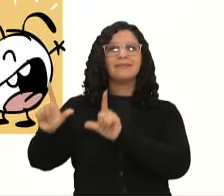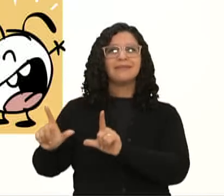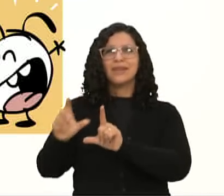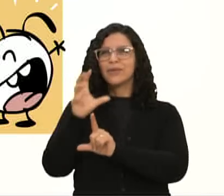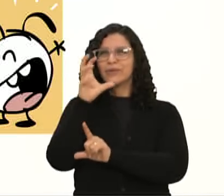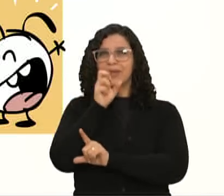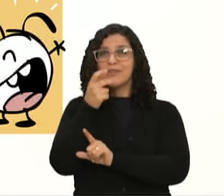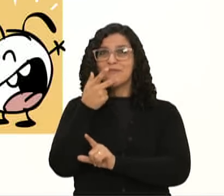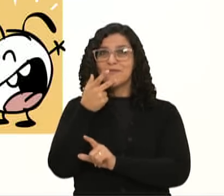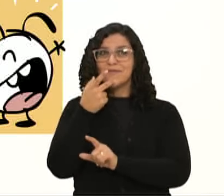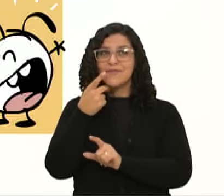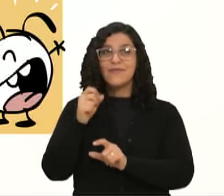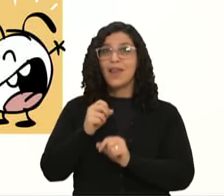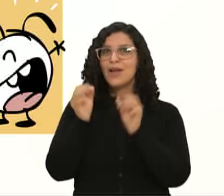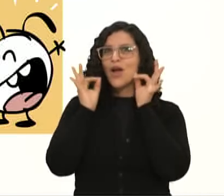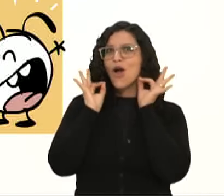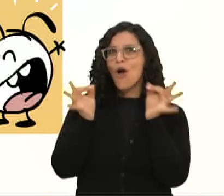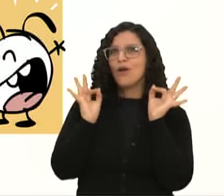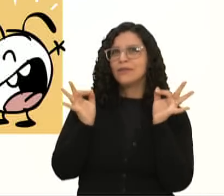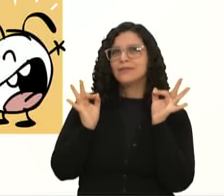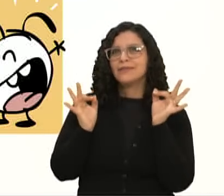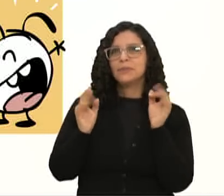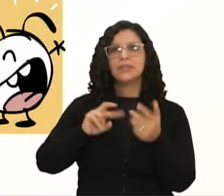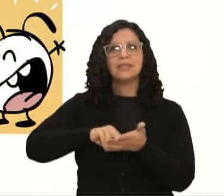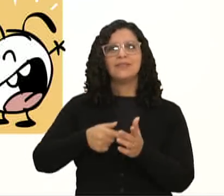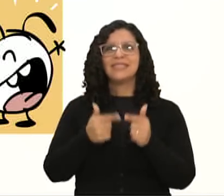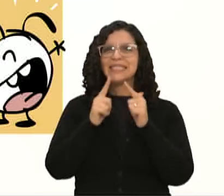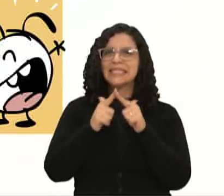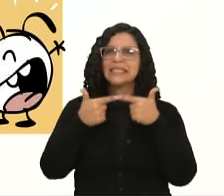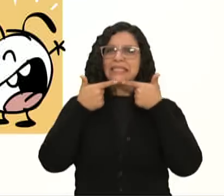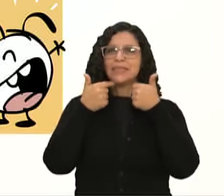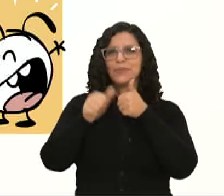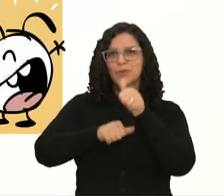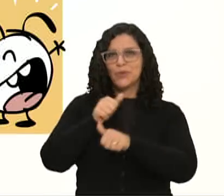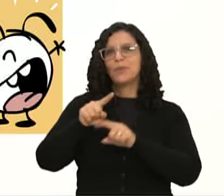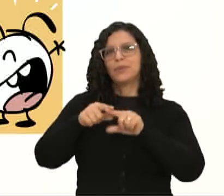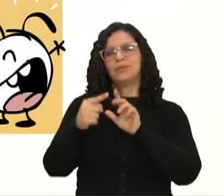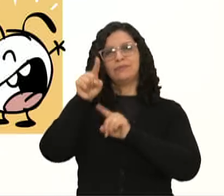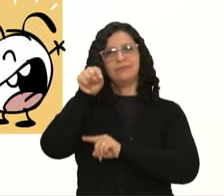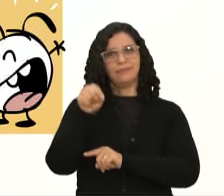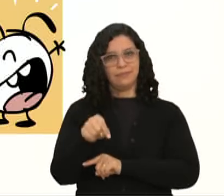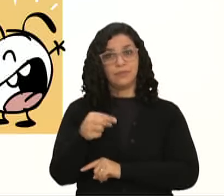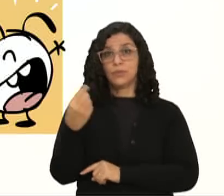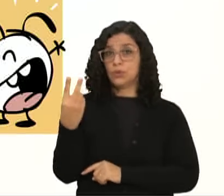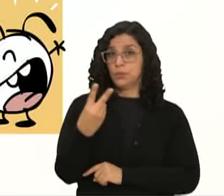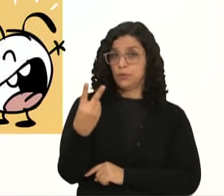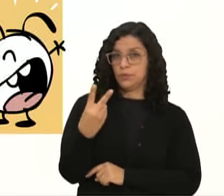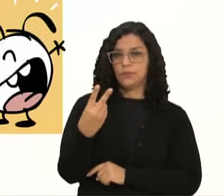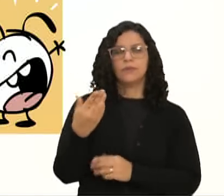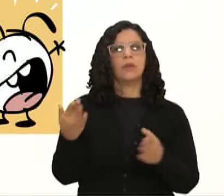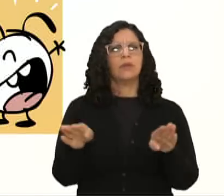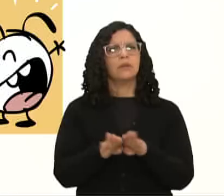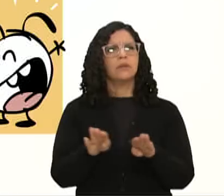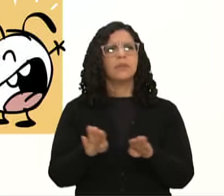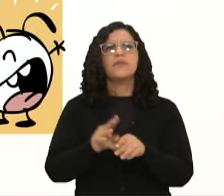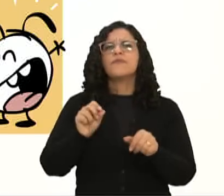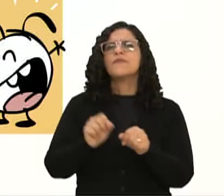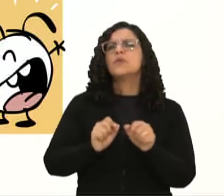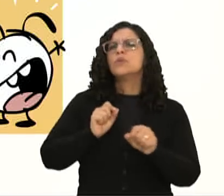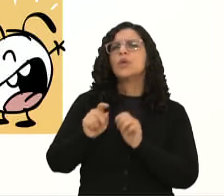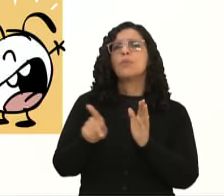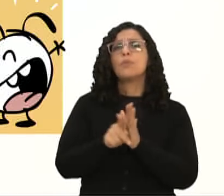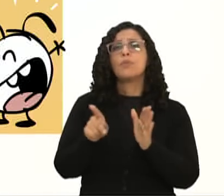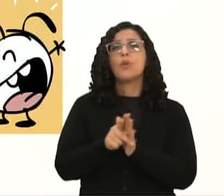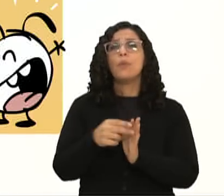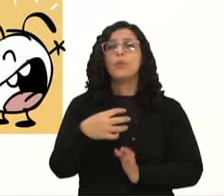that's great, isso é ótimo, ó, ele já tá feliz. Number 2. O que fez com que o estado